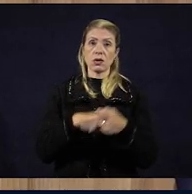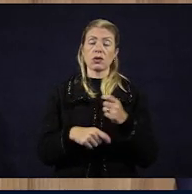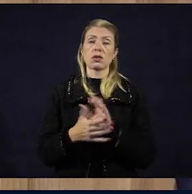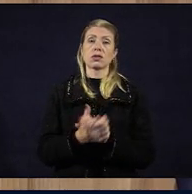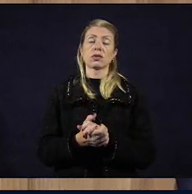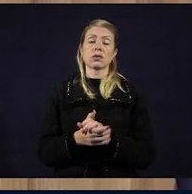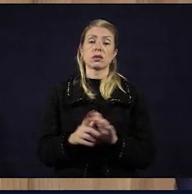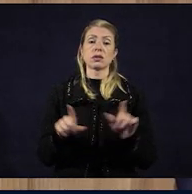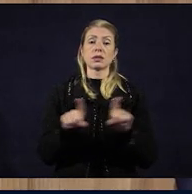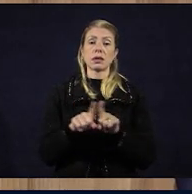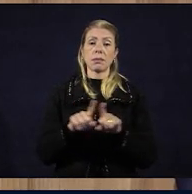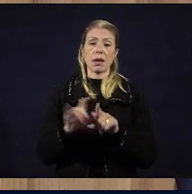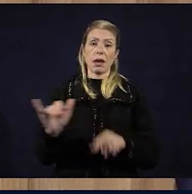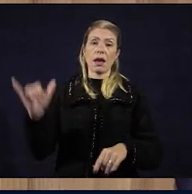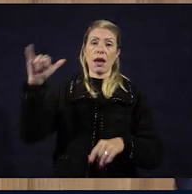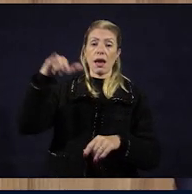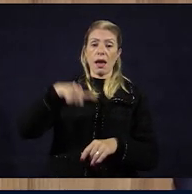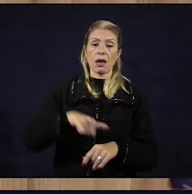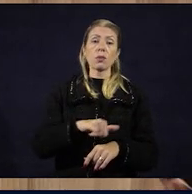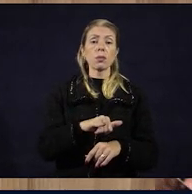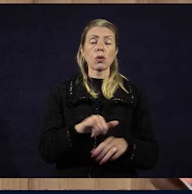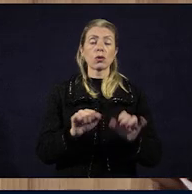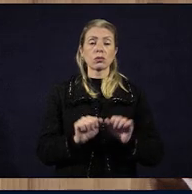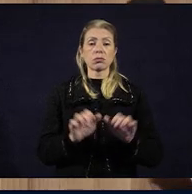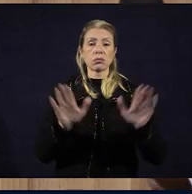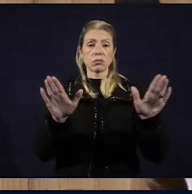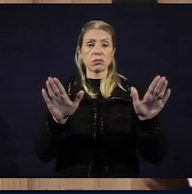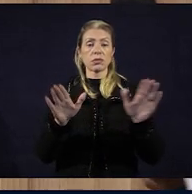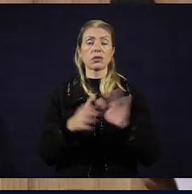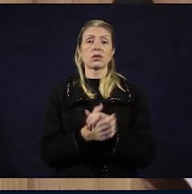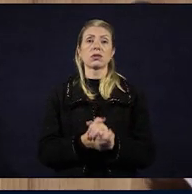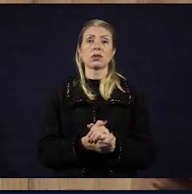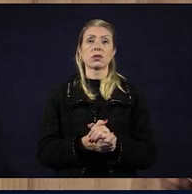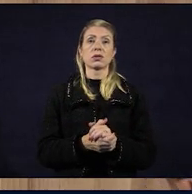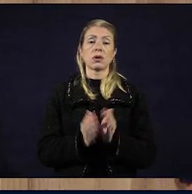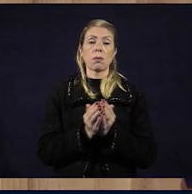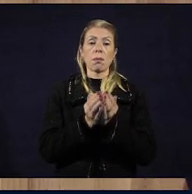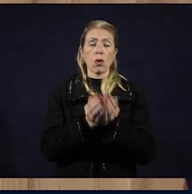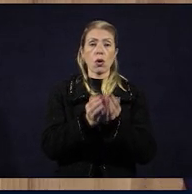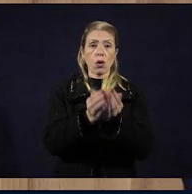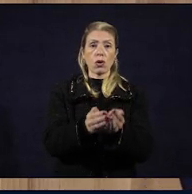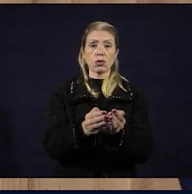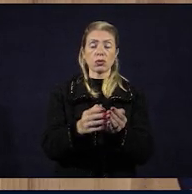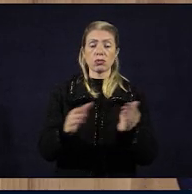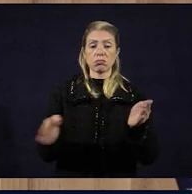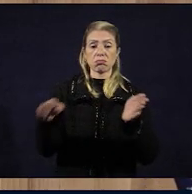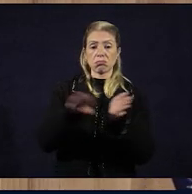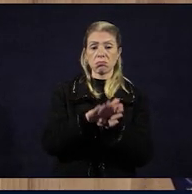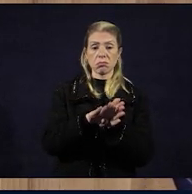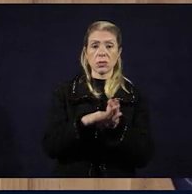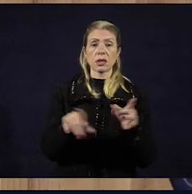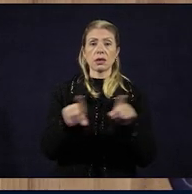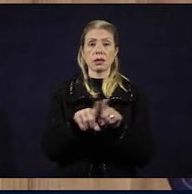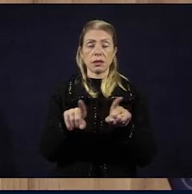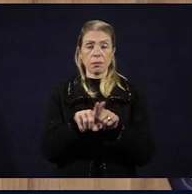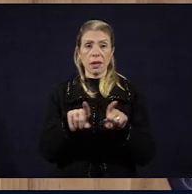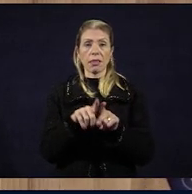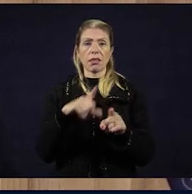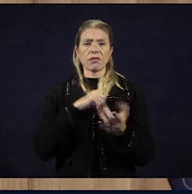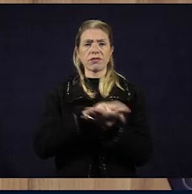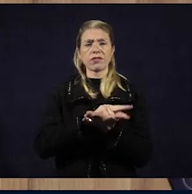aeroportos Então tinha aplicação de tudo né desde drones né que conectados